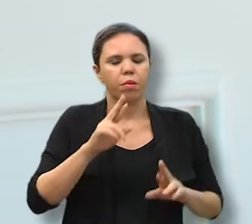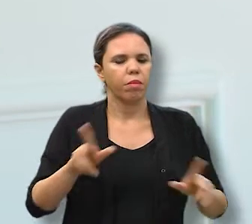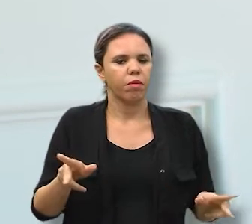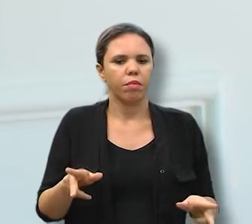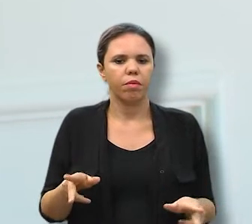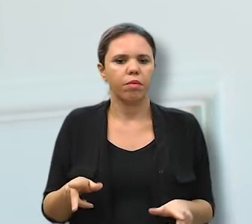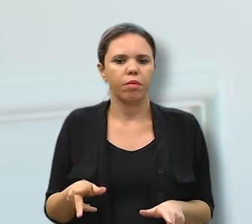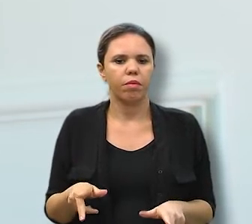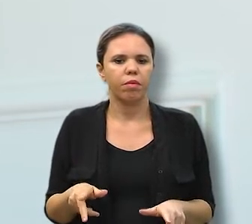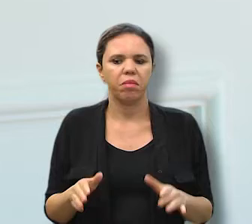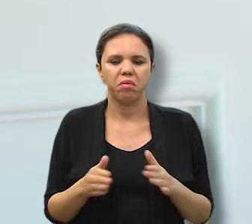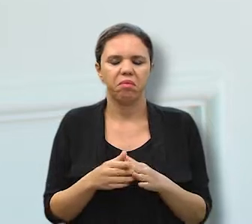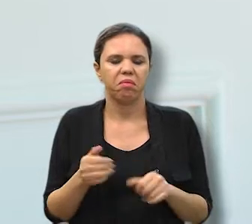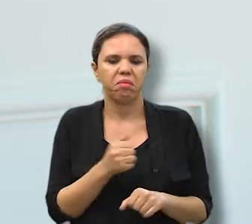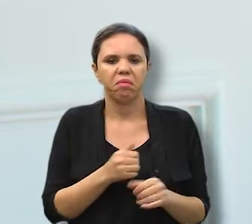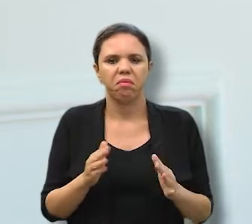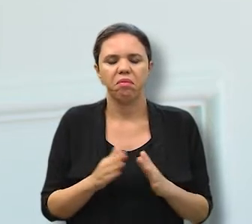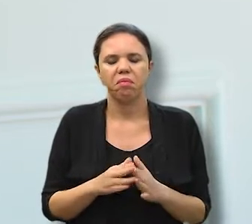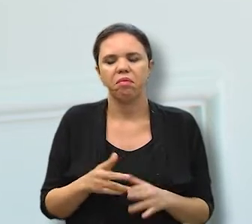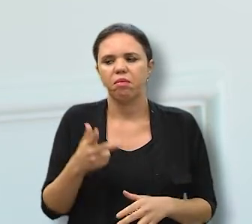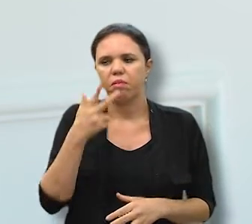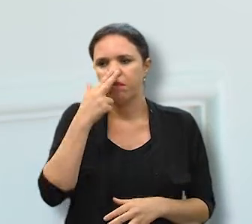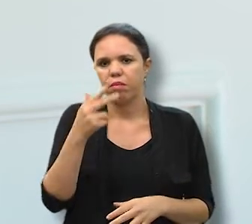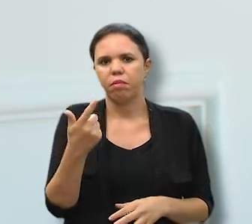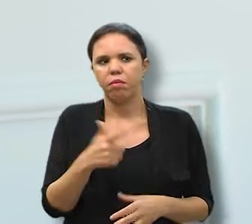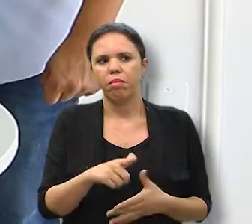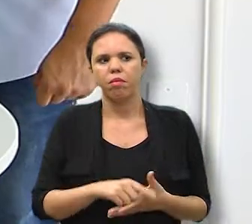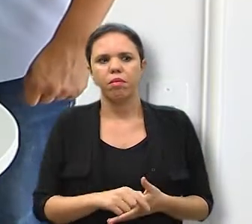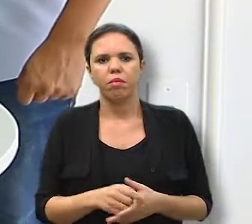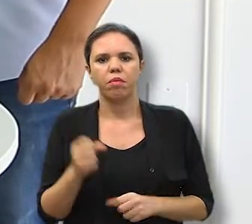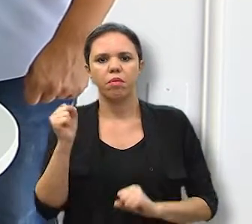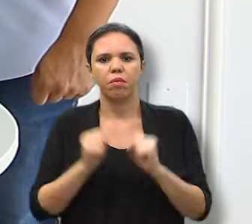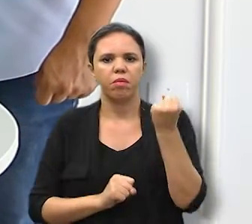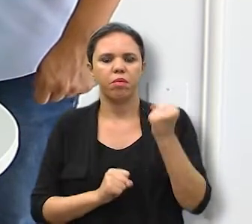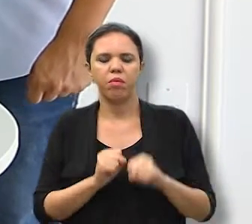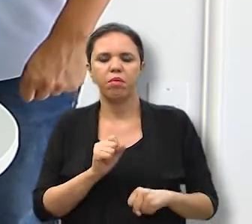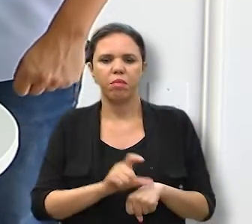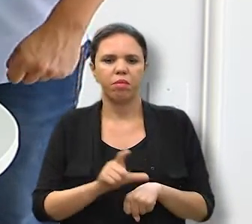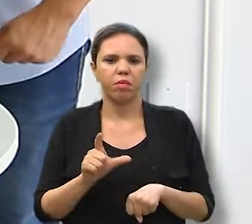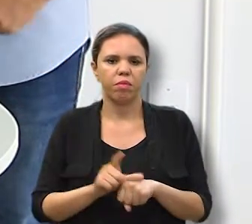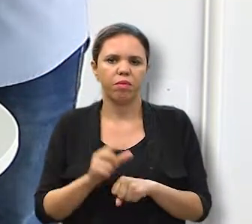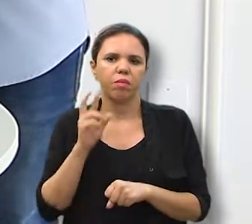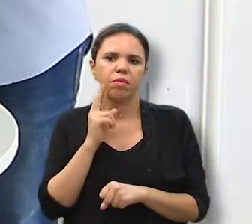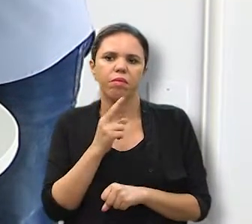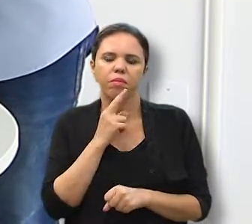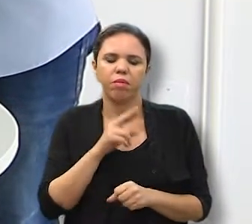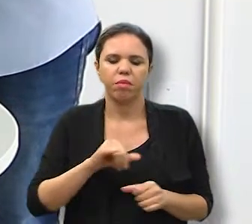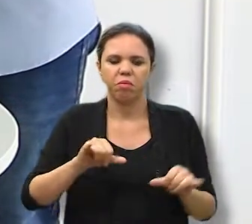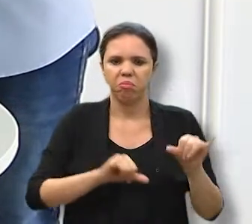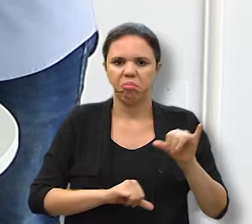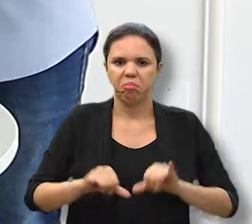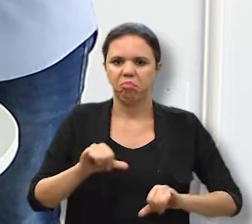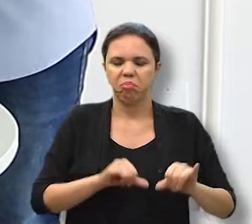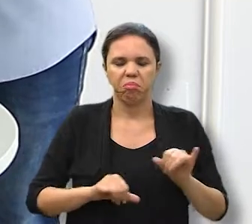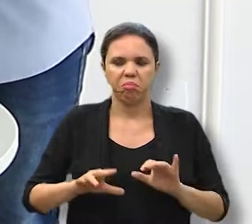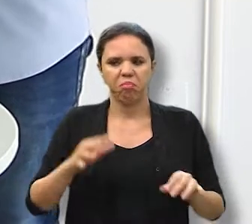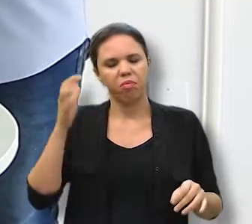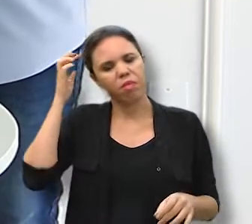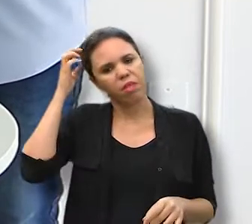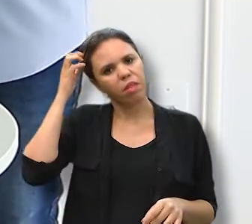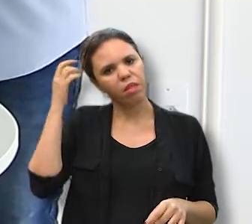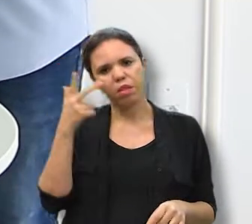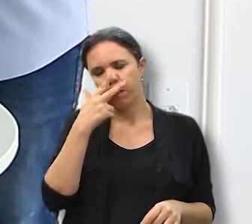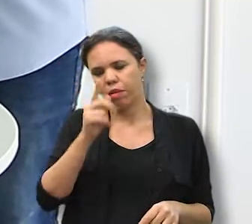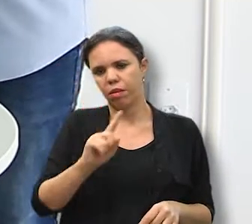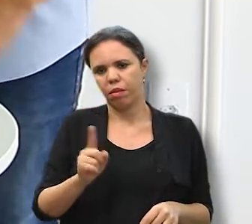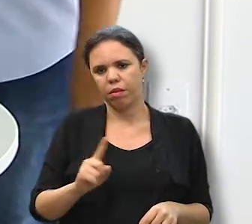pudim caseiro, né? Parece um pudim industrial, sim, né? Que vai ali corante, vai... Enfim, não